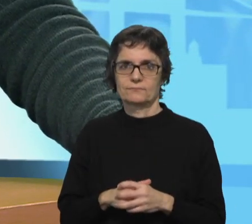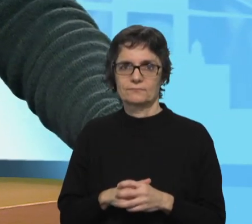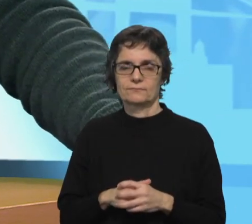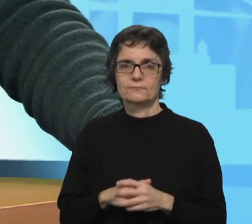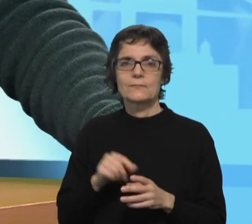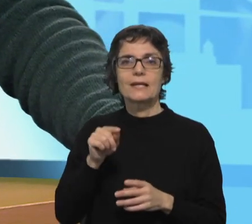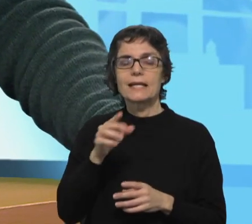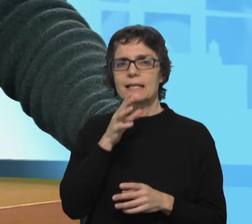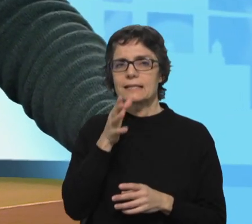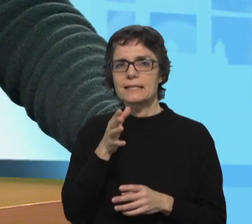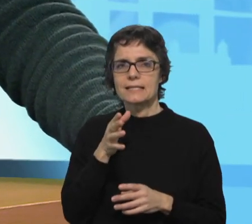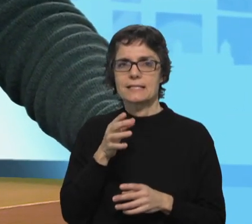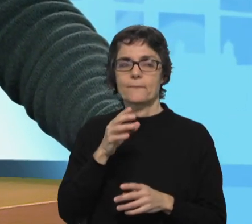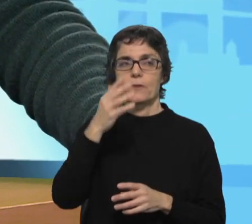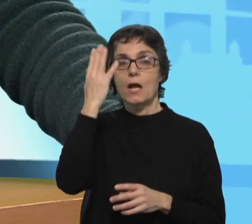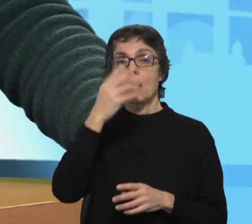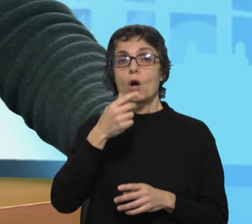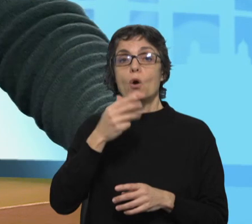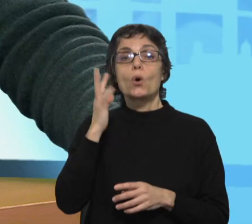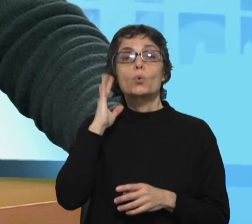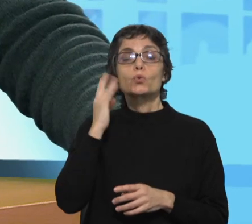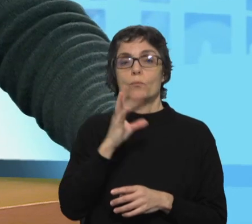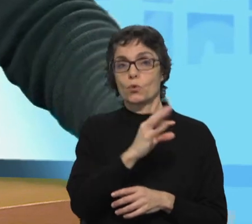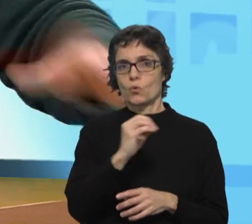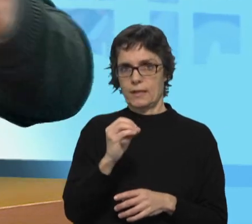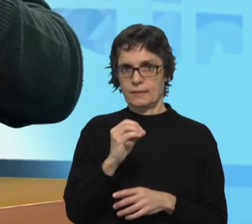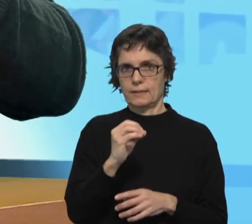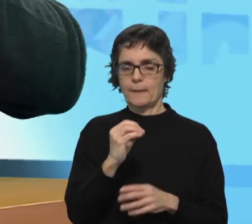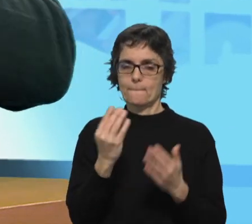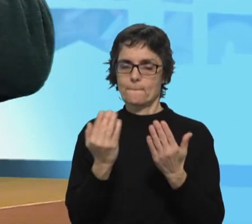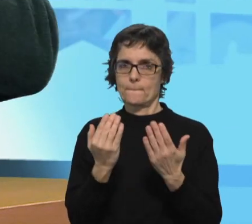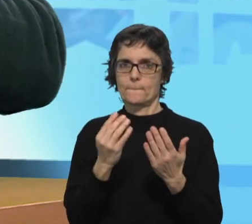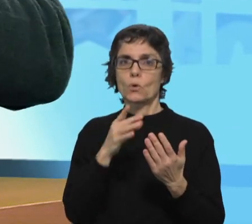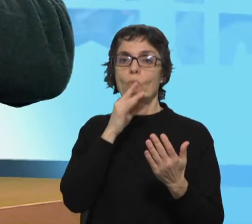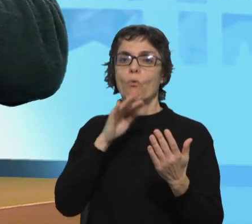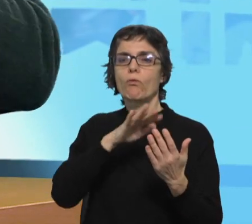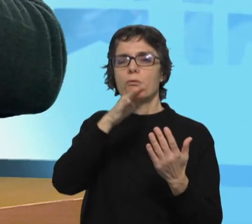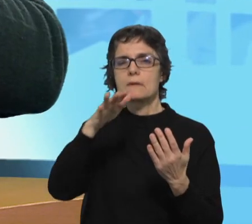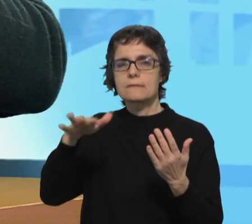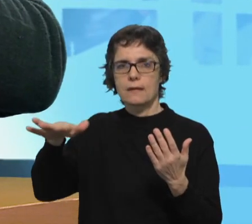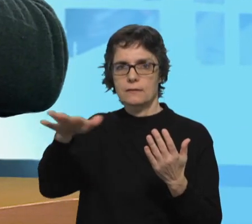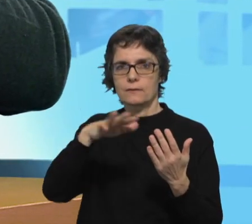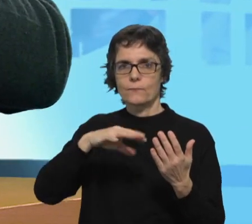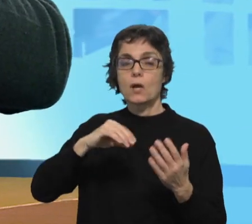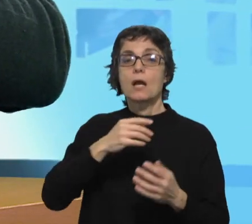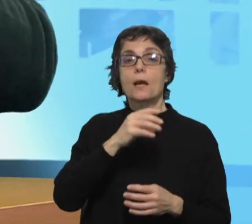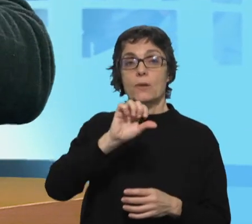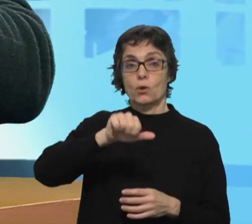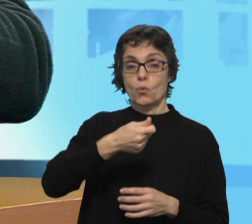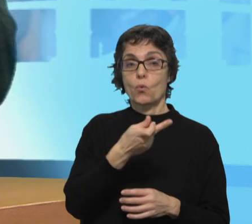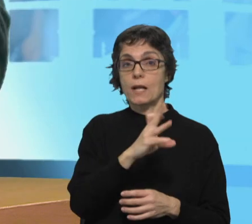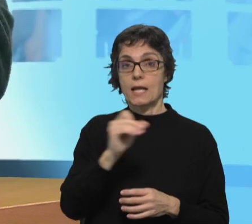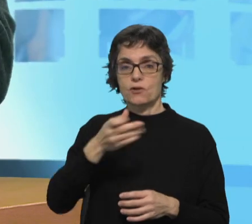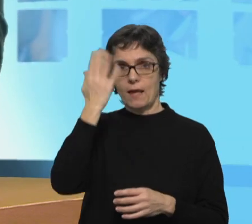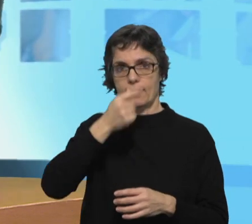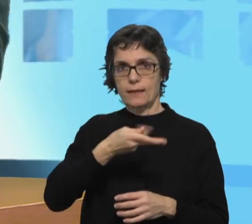o 40, o número 40, com o deserto. Porque o número 40 aparece, Quaresma vem de 40. 40 dias.